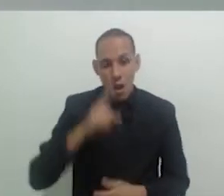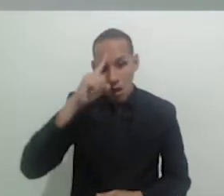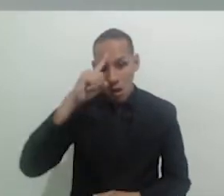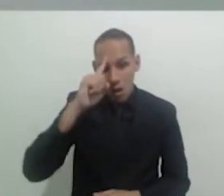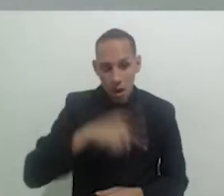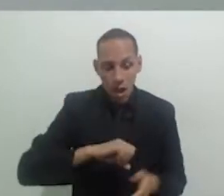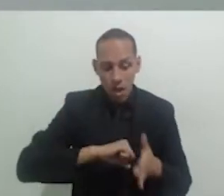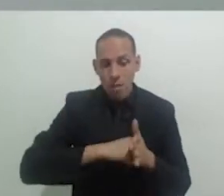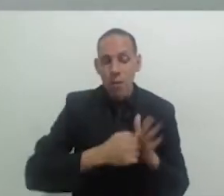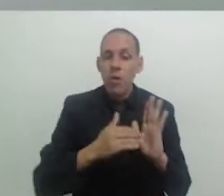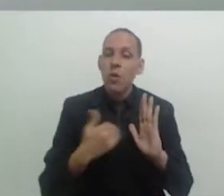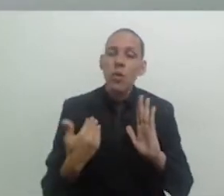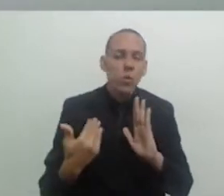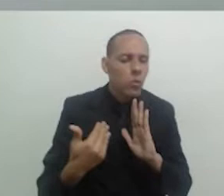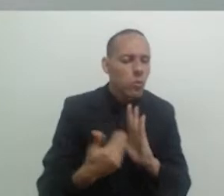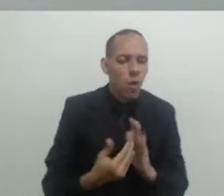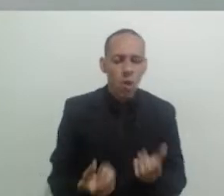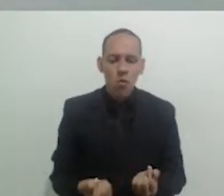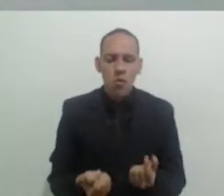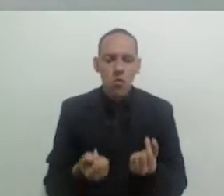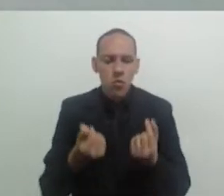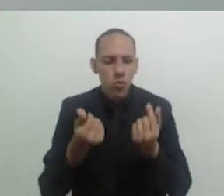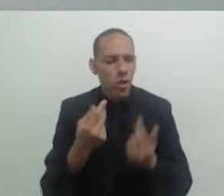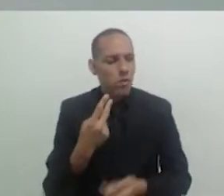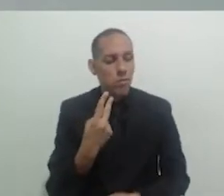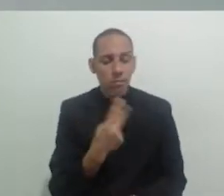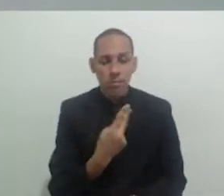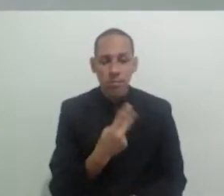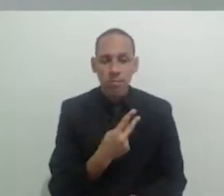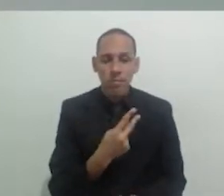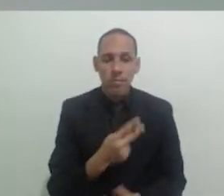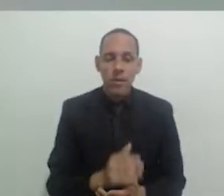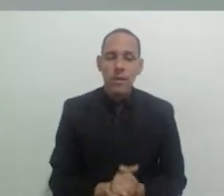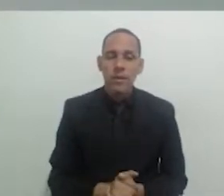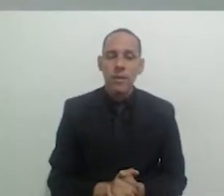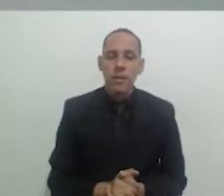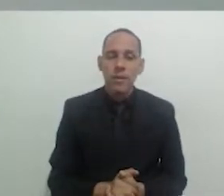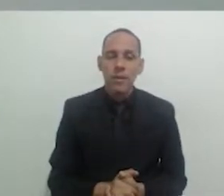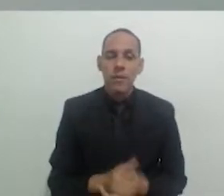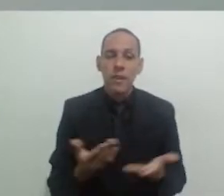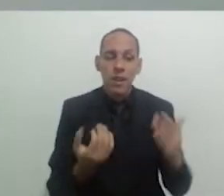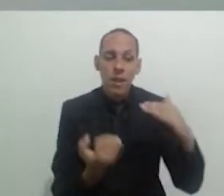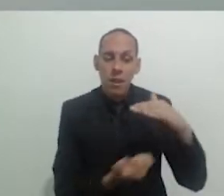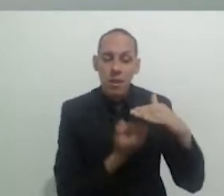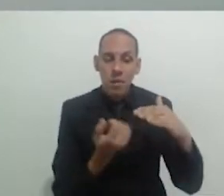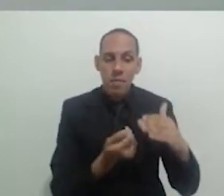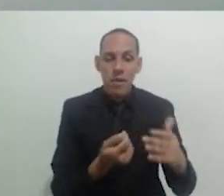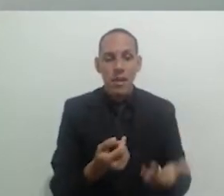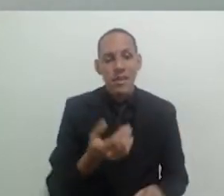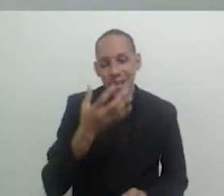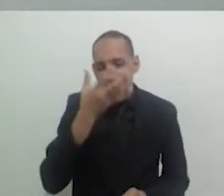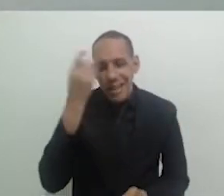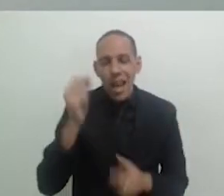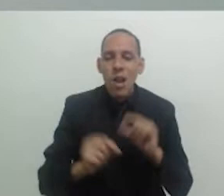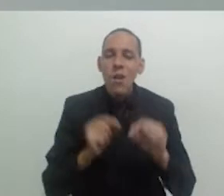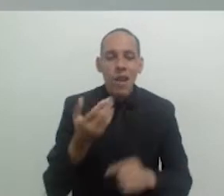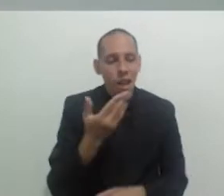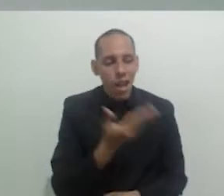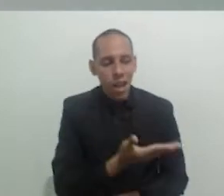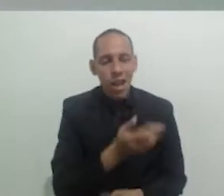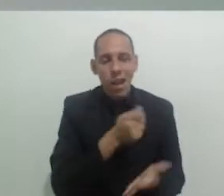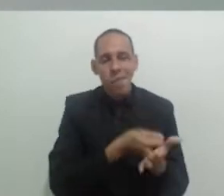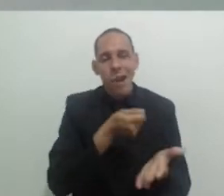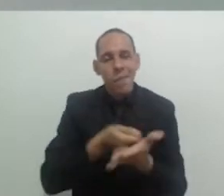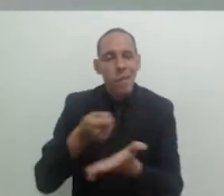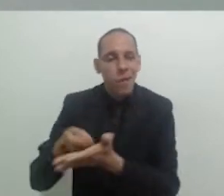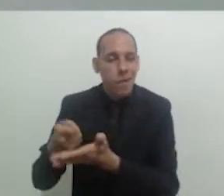ativos financeiros, olvidando-se de que a empresa tem obrigações para adimplir decorrentes de